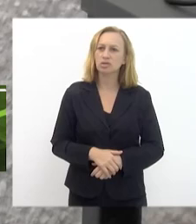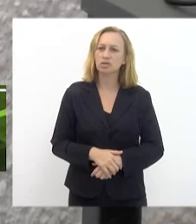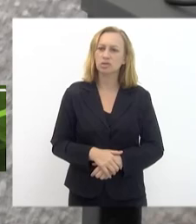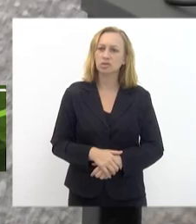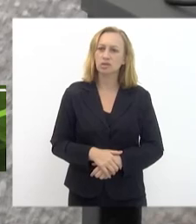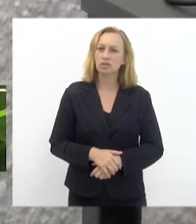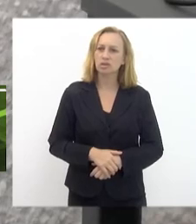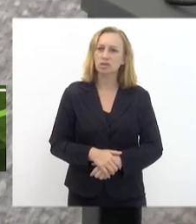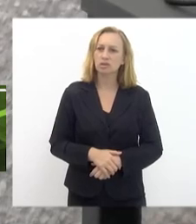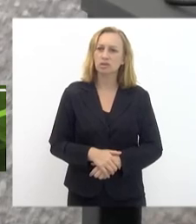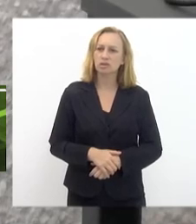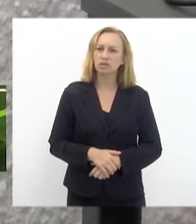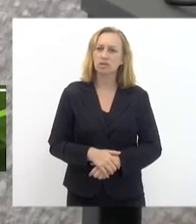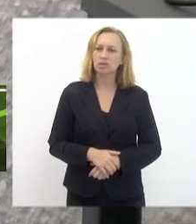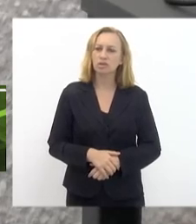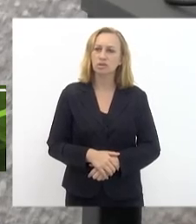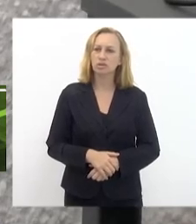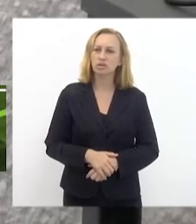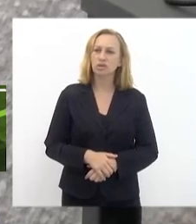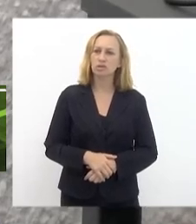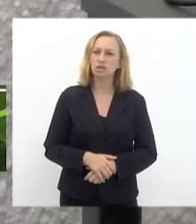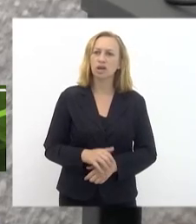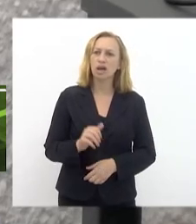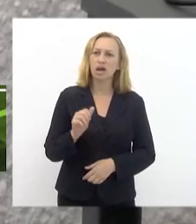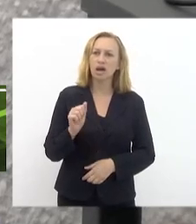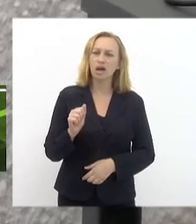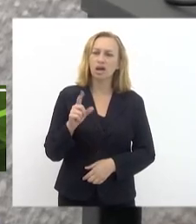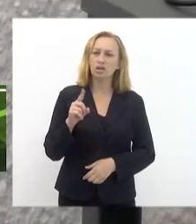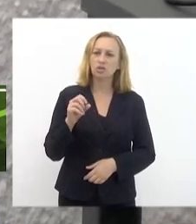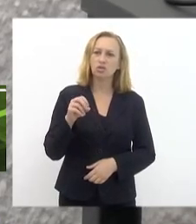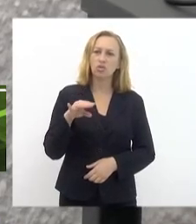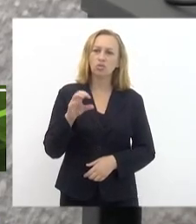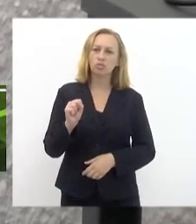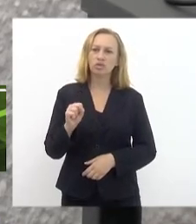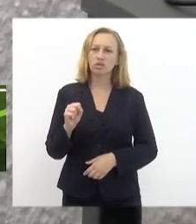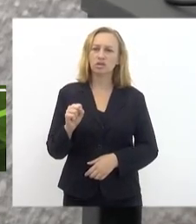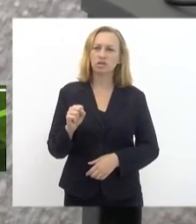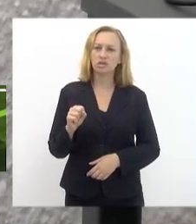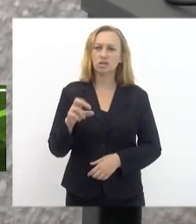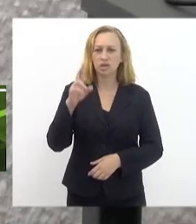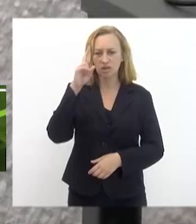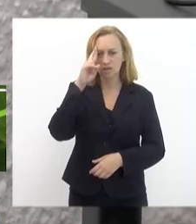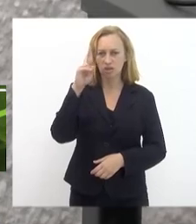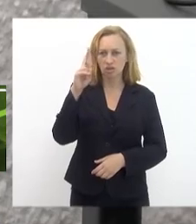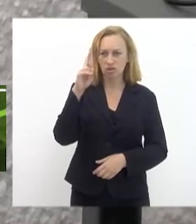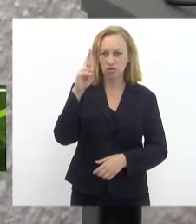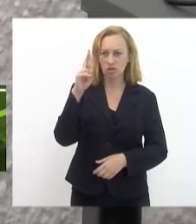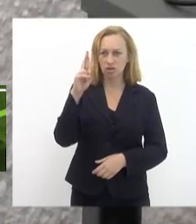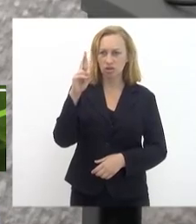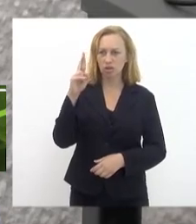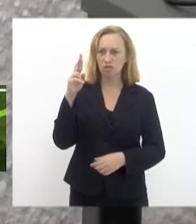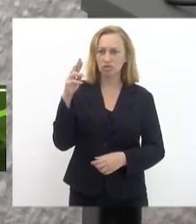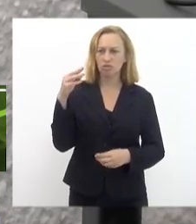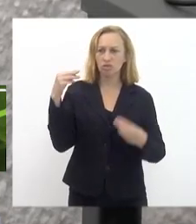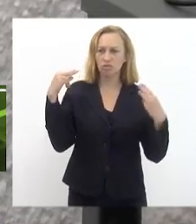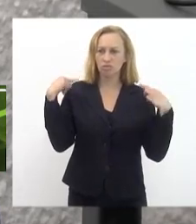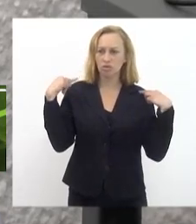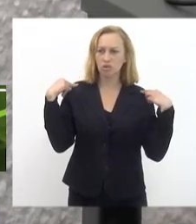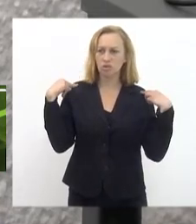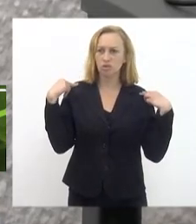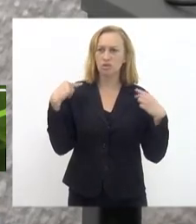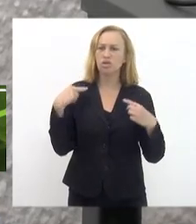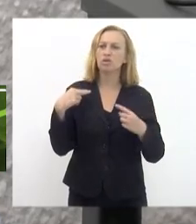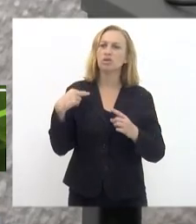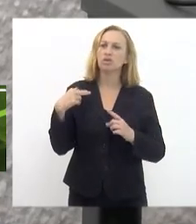ver o o Adónis que é um dos principais pilotos olha até insegurança eu vou fazer uma volta